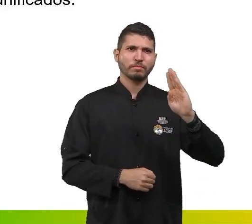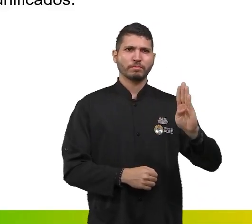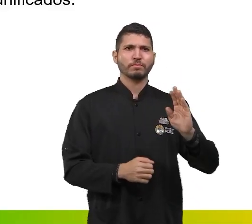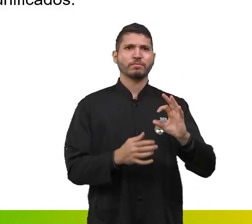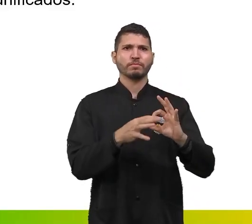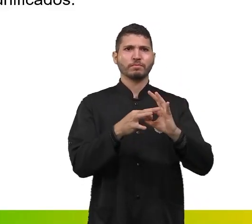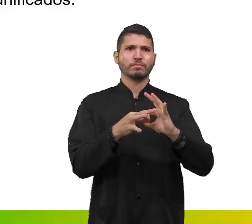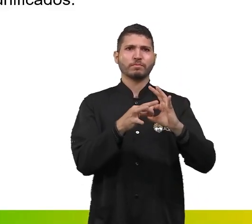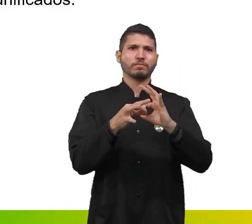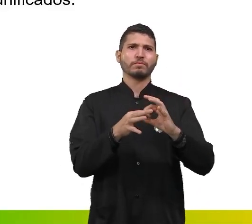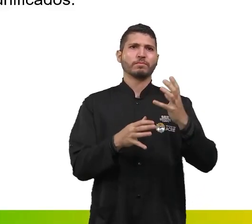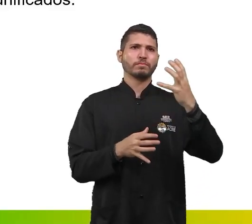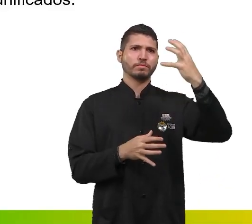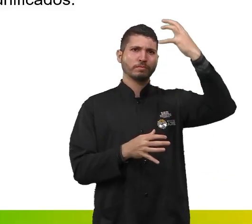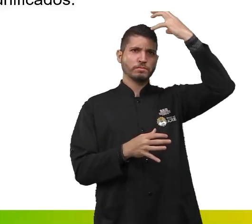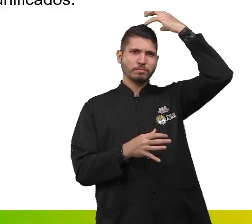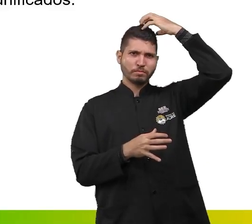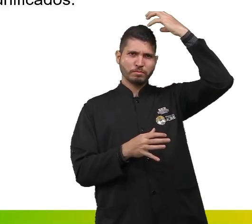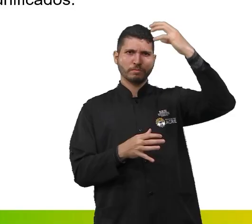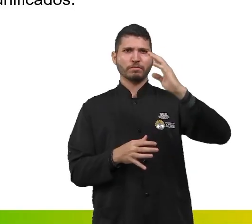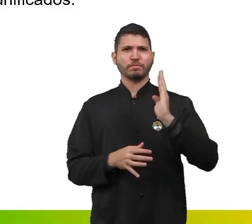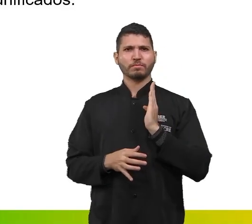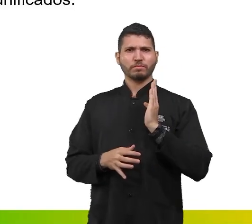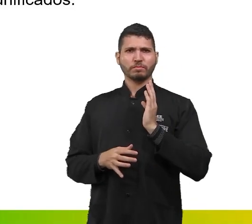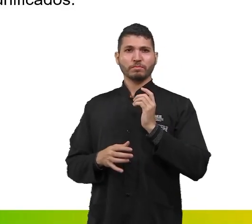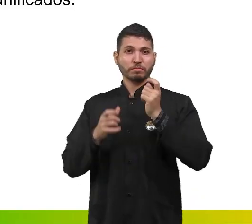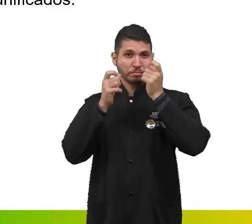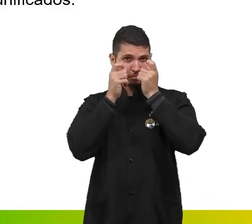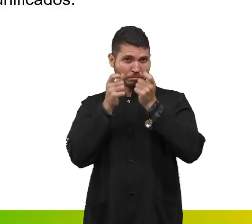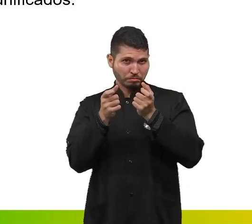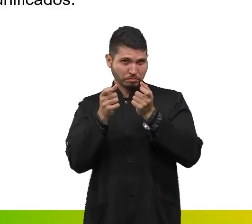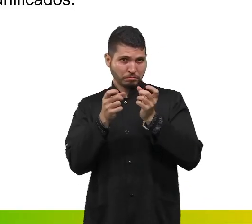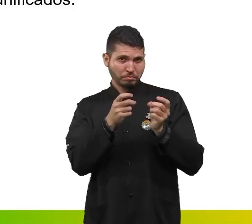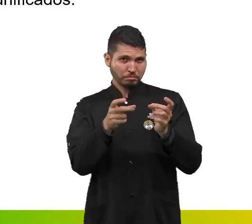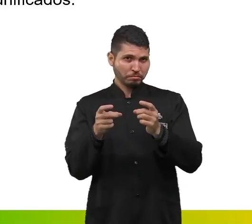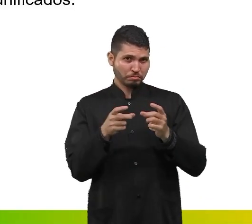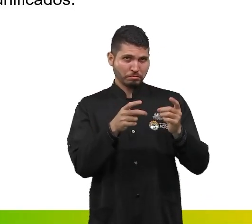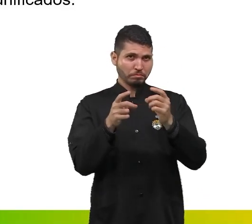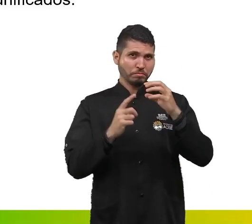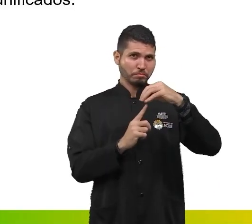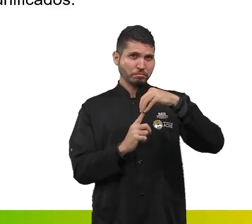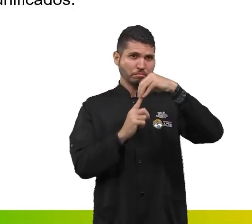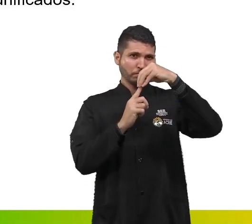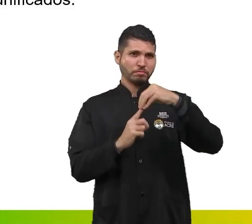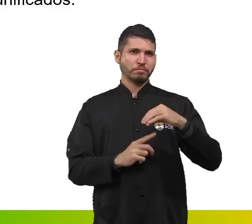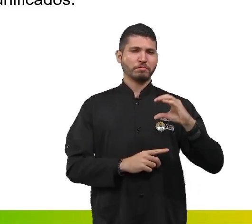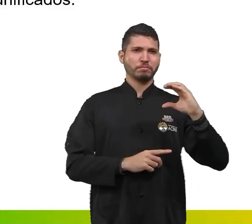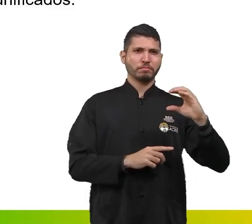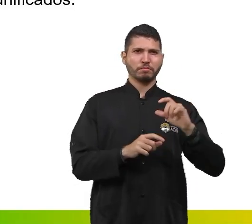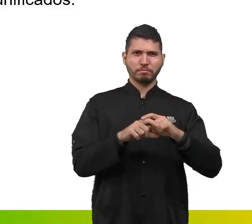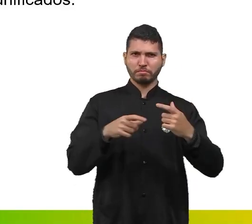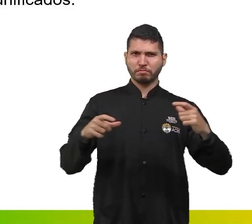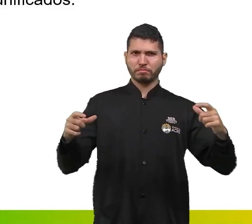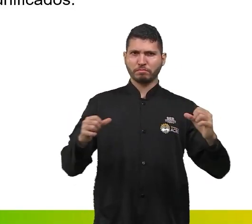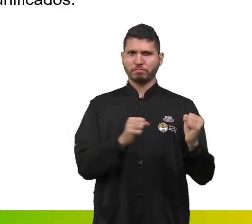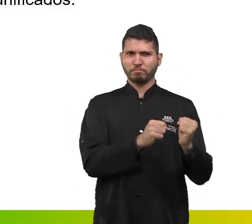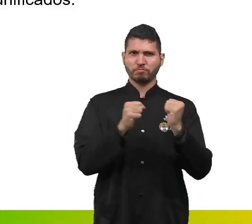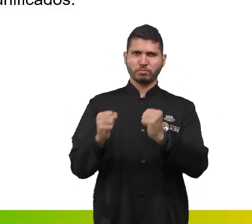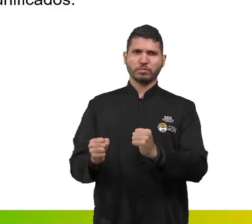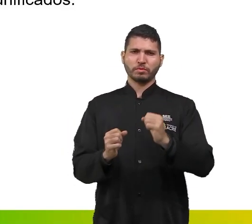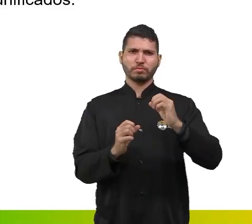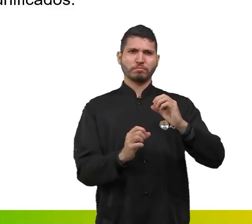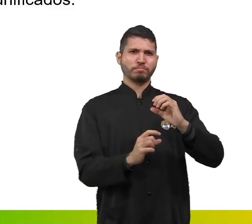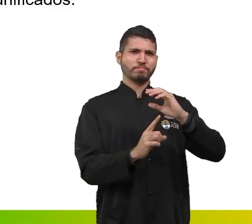monarquia e burguesia, interessada em mercados unificados. C, a expansão do poder da Igreja Católica sobre a